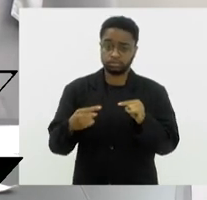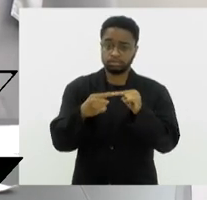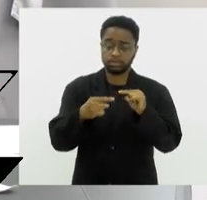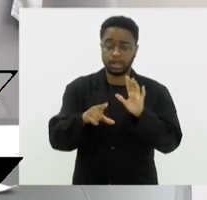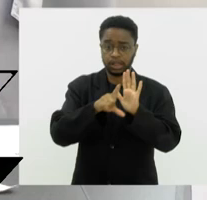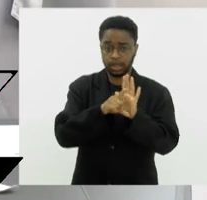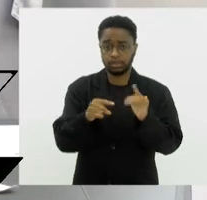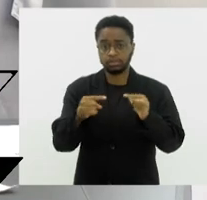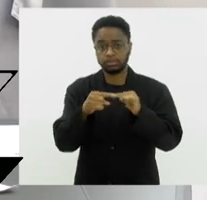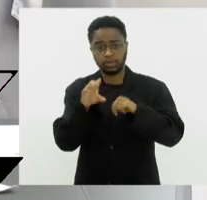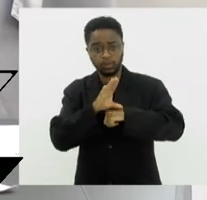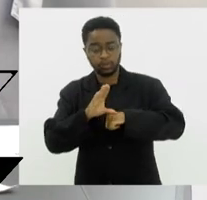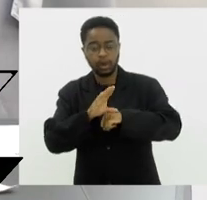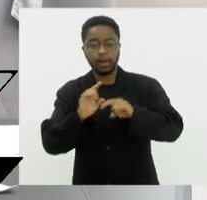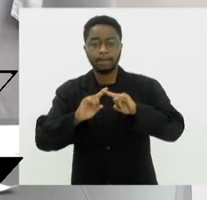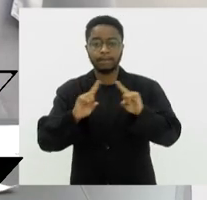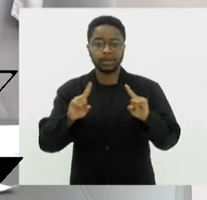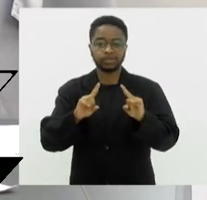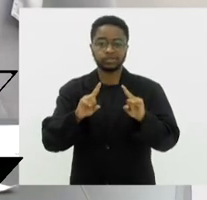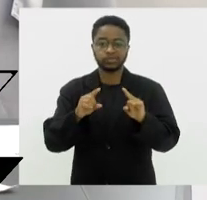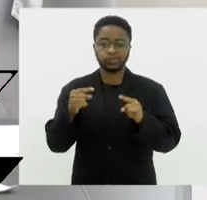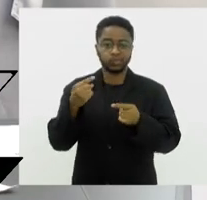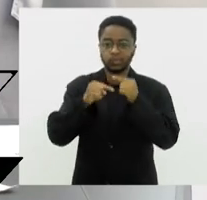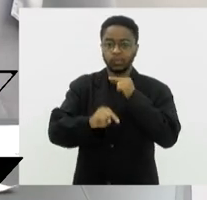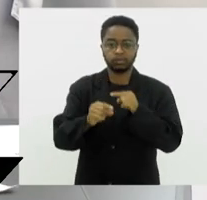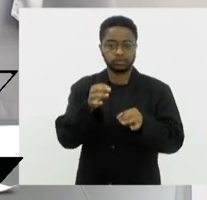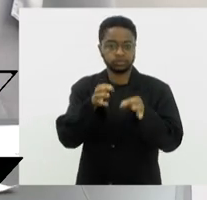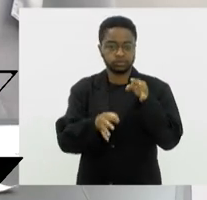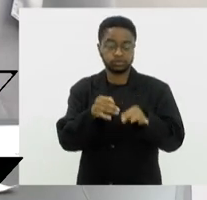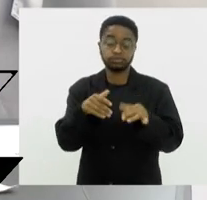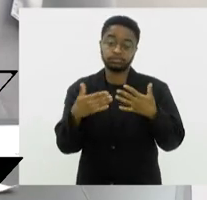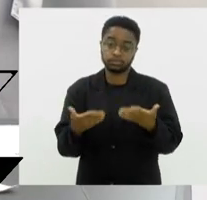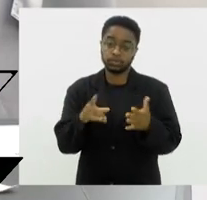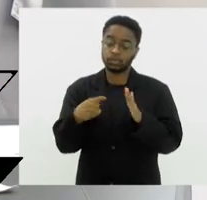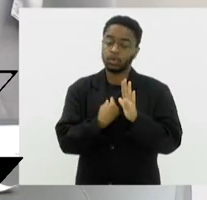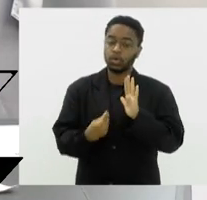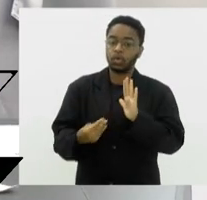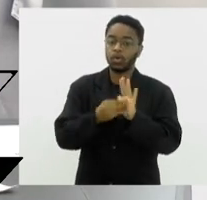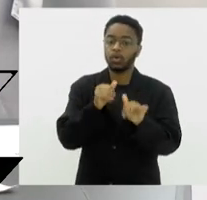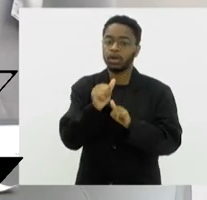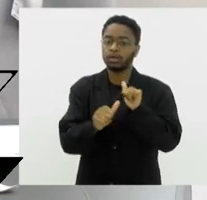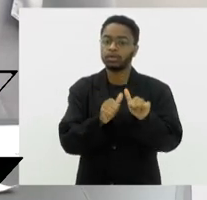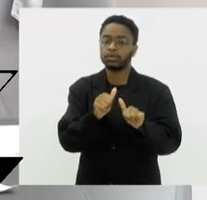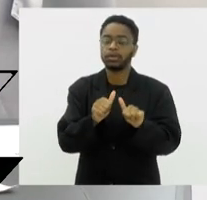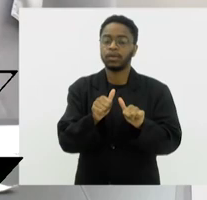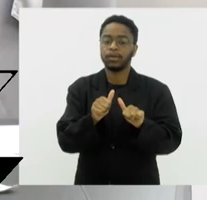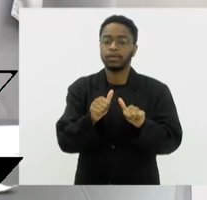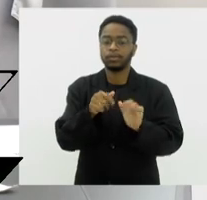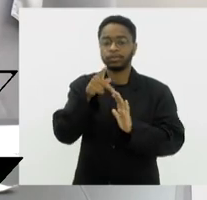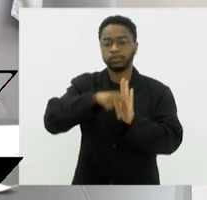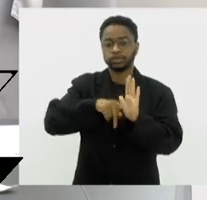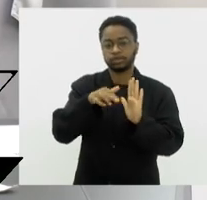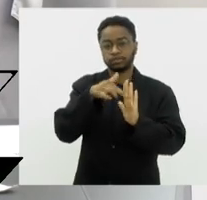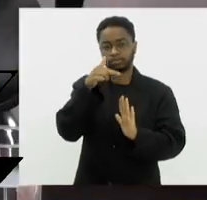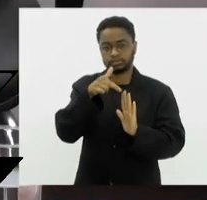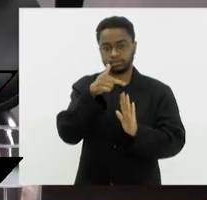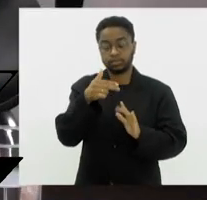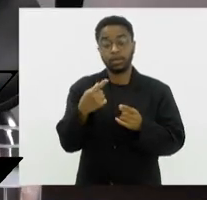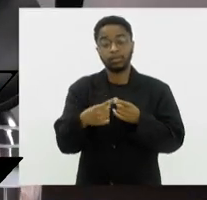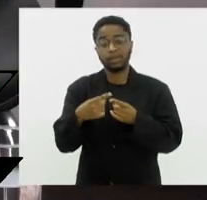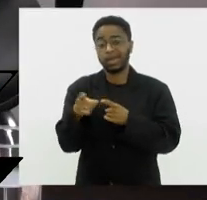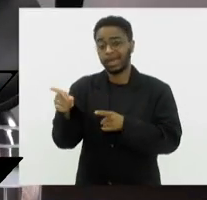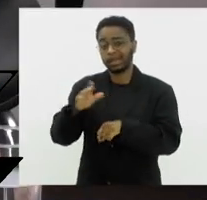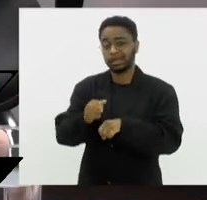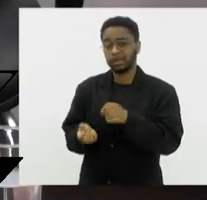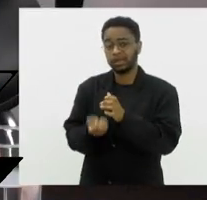injurídico, e aí a gente dá um parecer pela injuridicidade com a consequente transformação em projeto de resolução. É, porque ela fez PL,